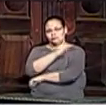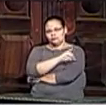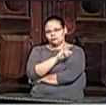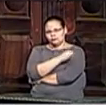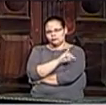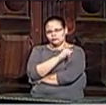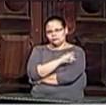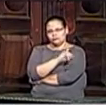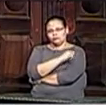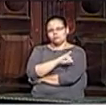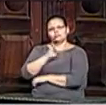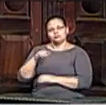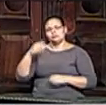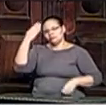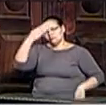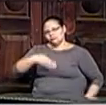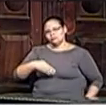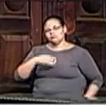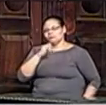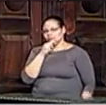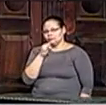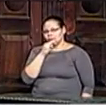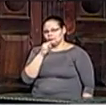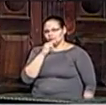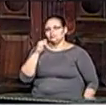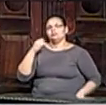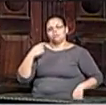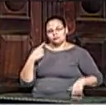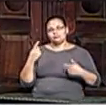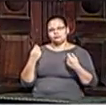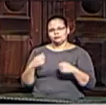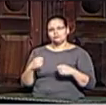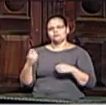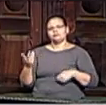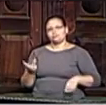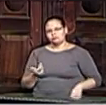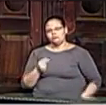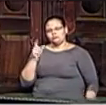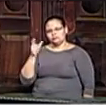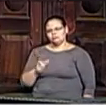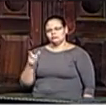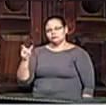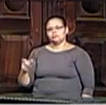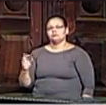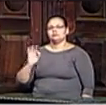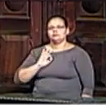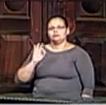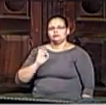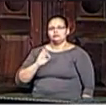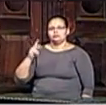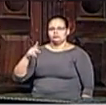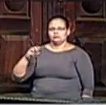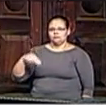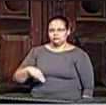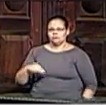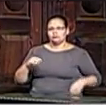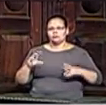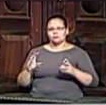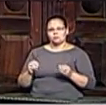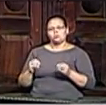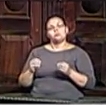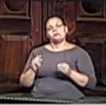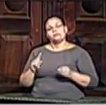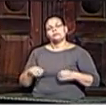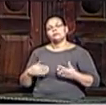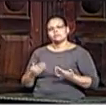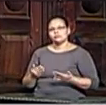registrar, isso é prova, por exemplo, da capacidade desses policiais militares, enfim, de toda aquela